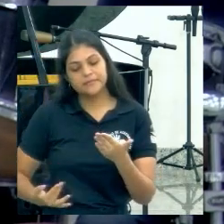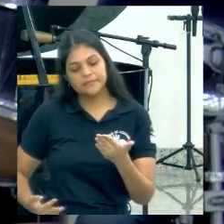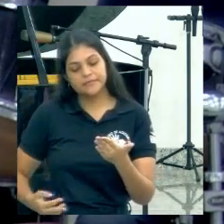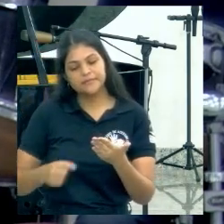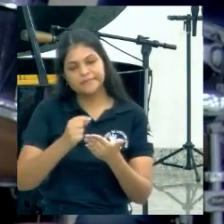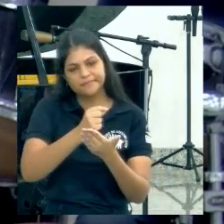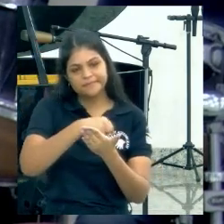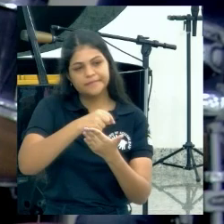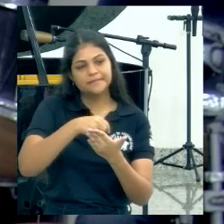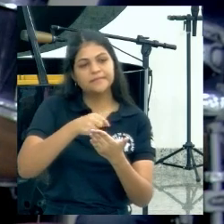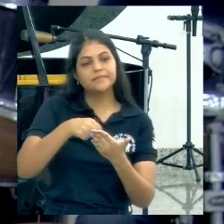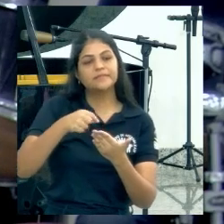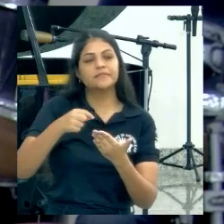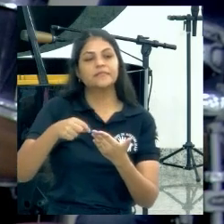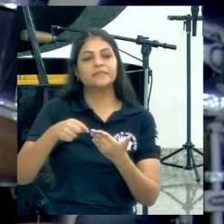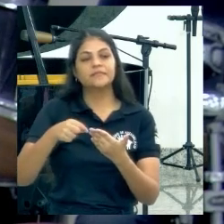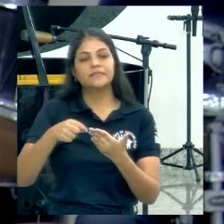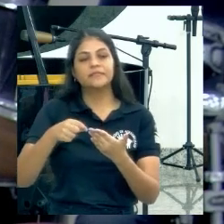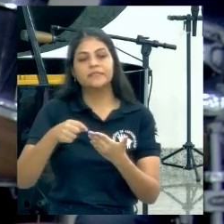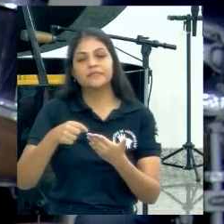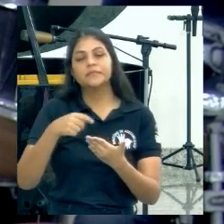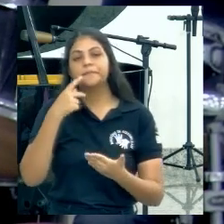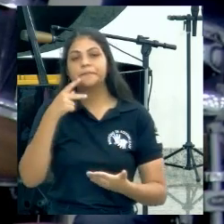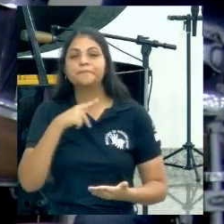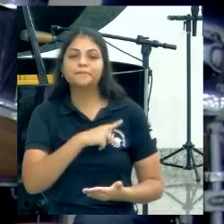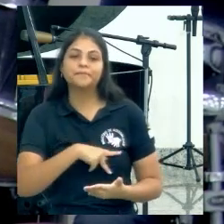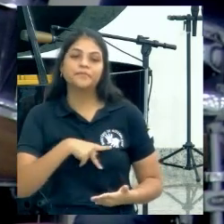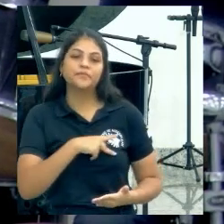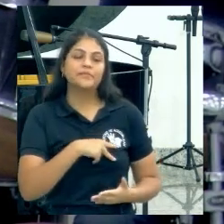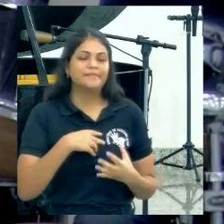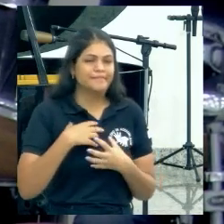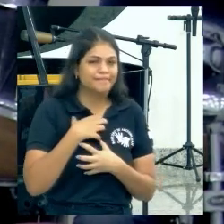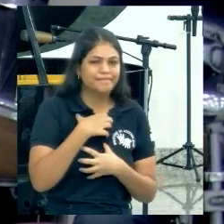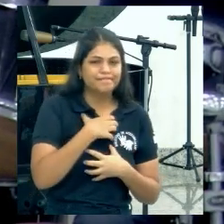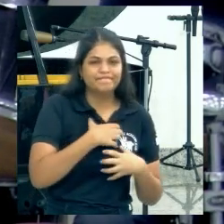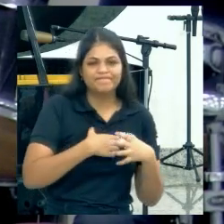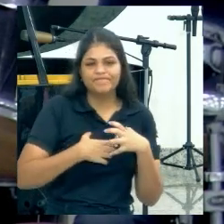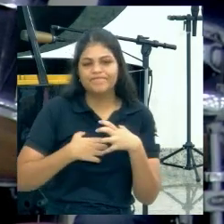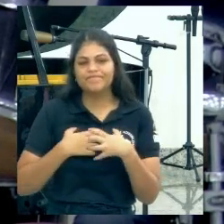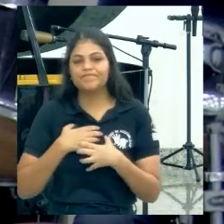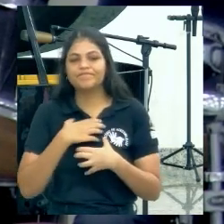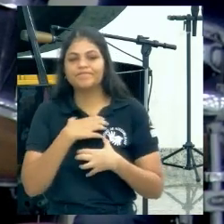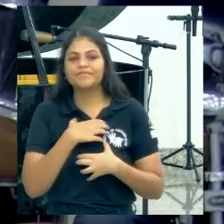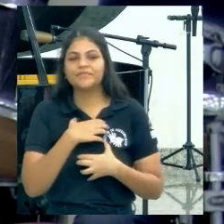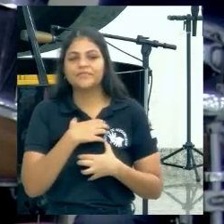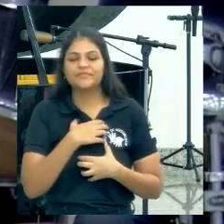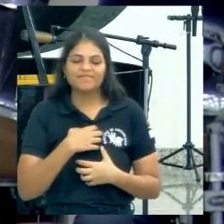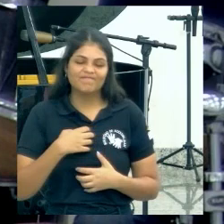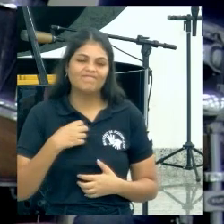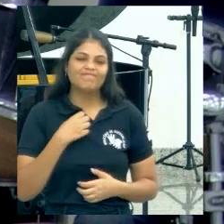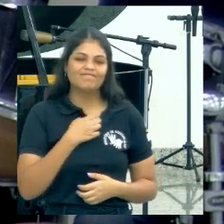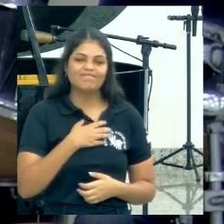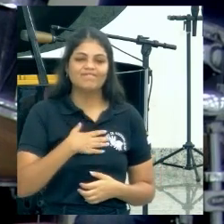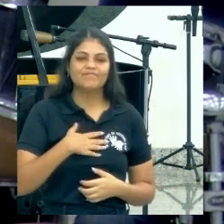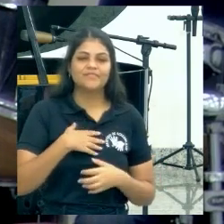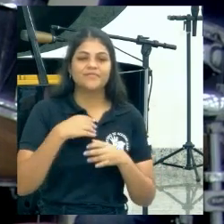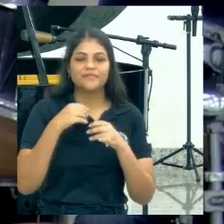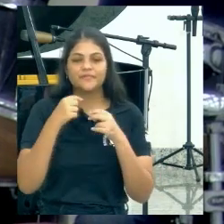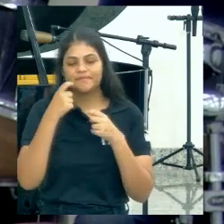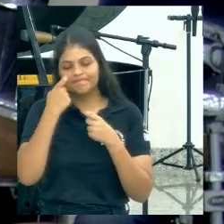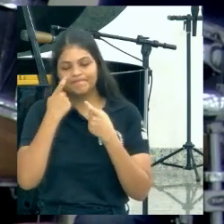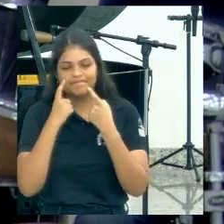são escritas assim, como diz o apóstolo Paulo, com aflição, com angústia e com